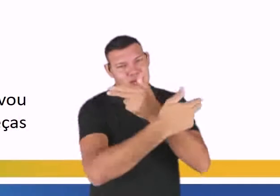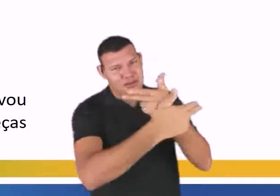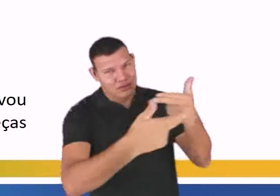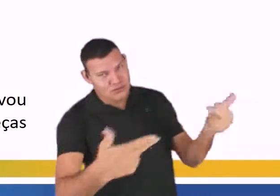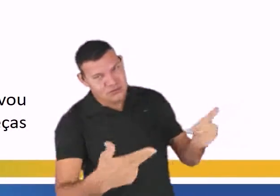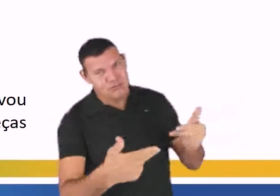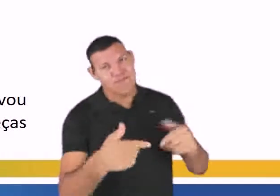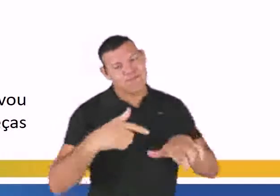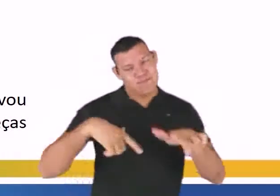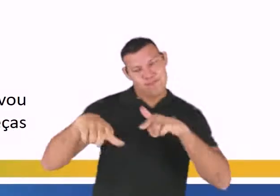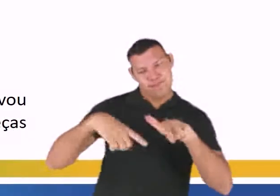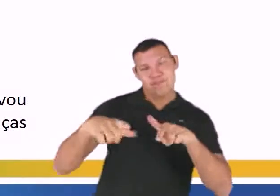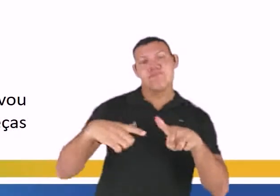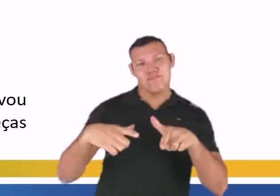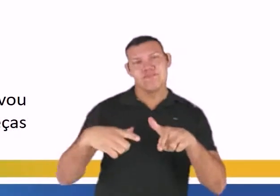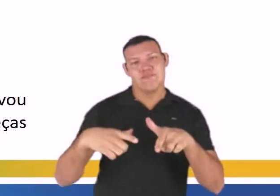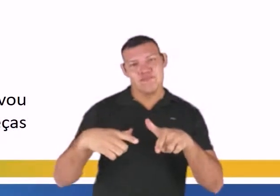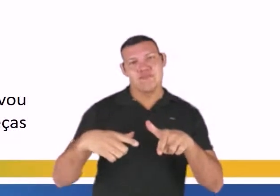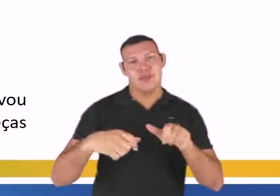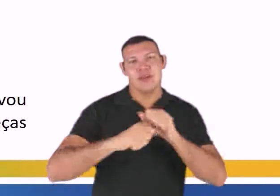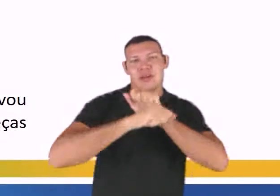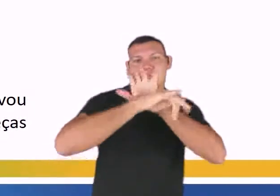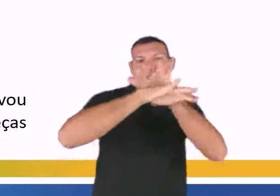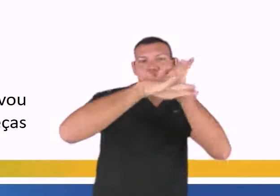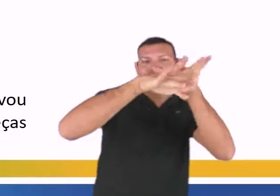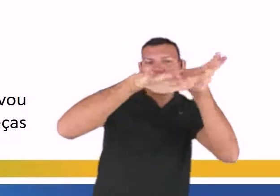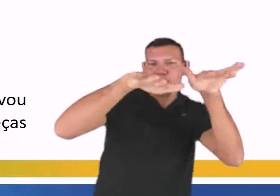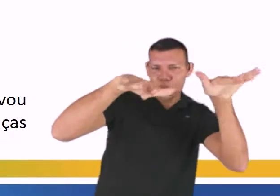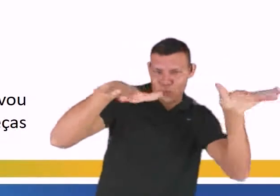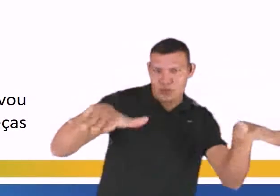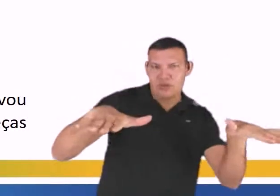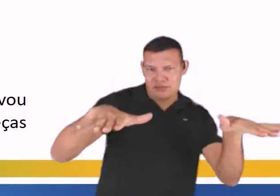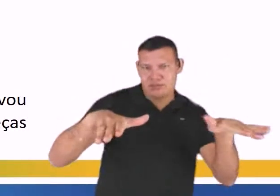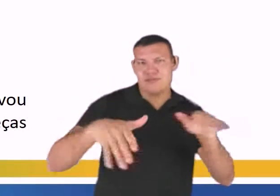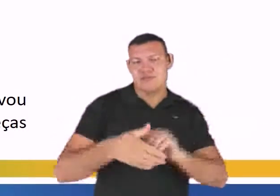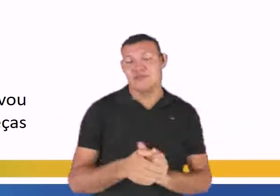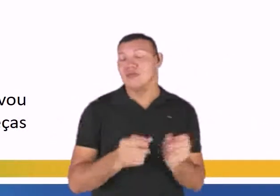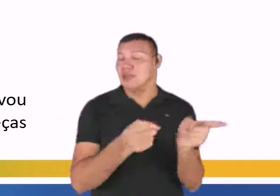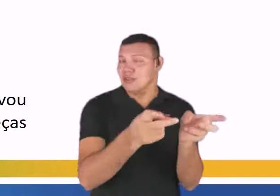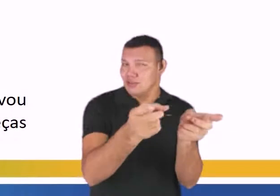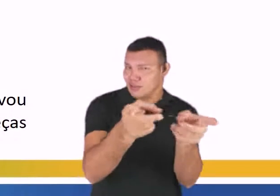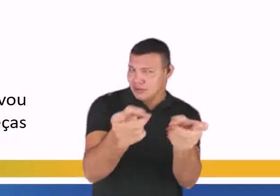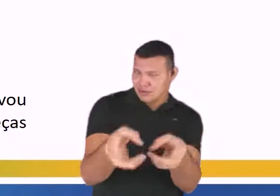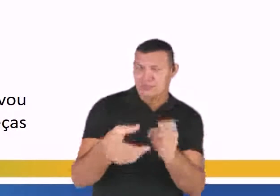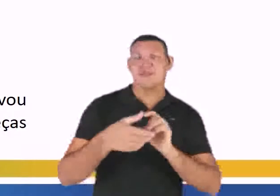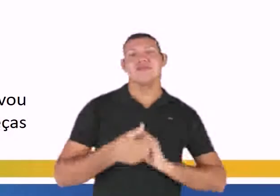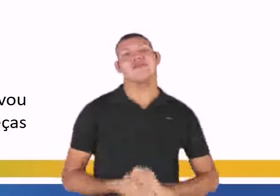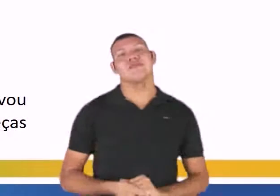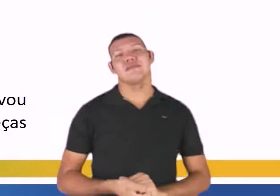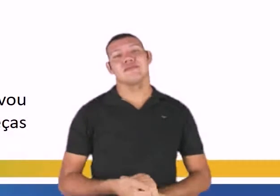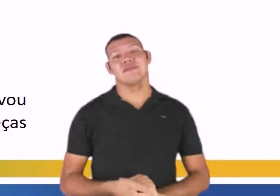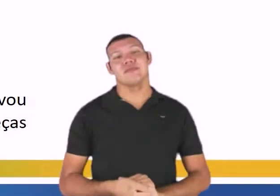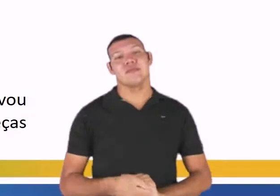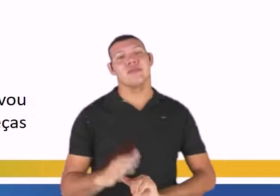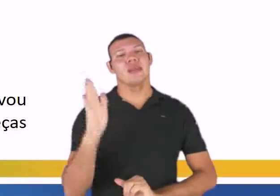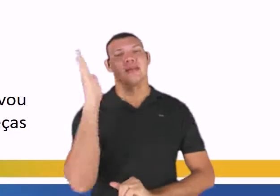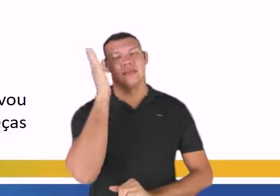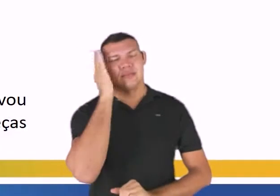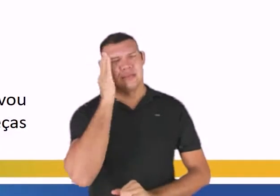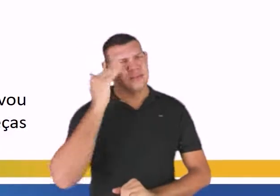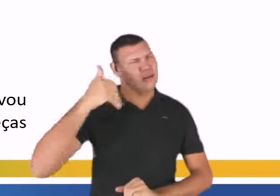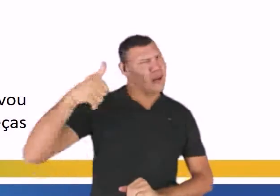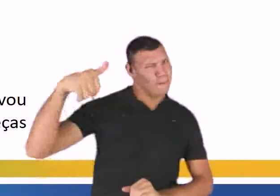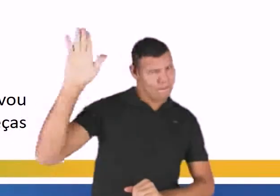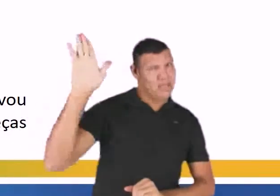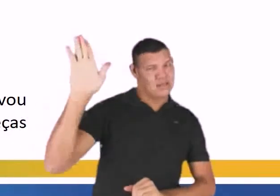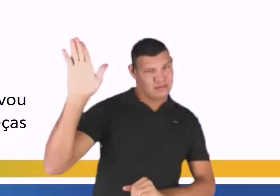produto, do serviço que está sendo veiculado ou que está querendo ser vendido. E para você entender ainda mais